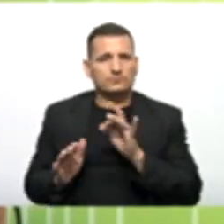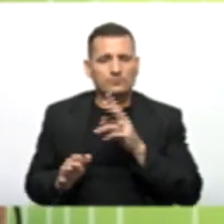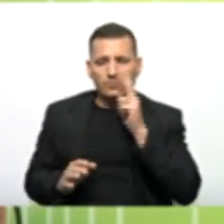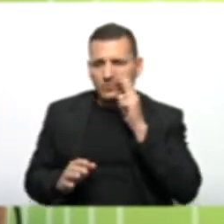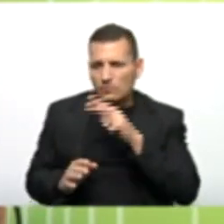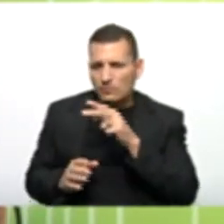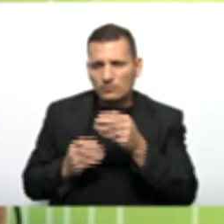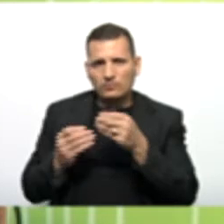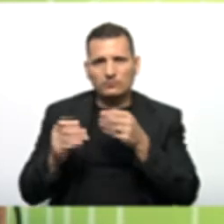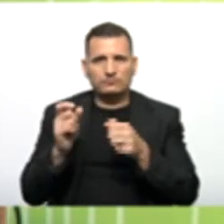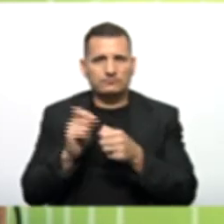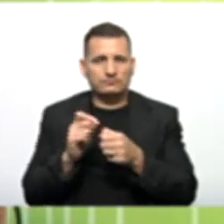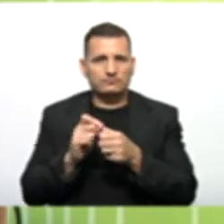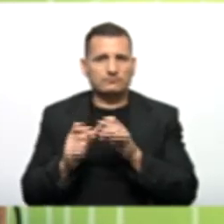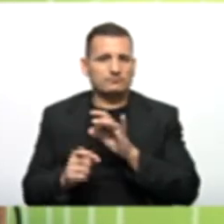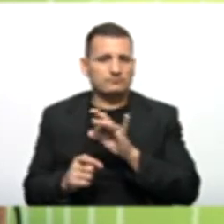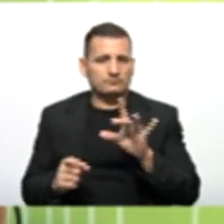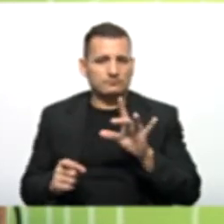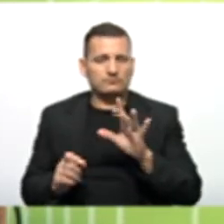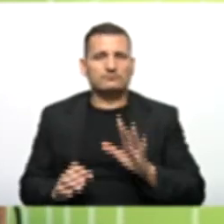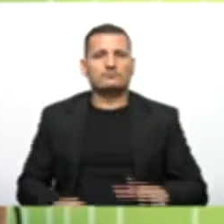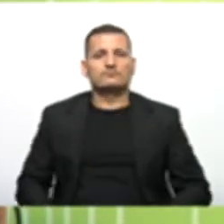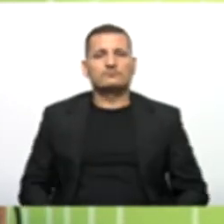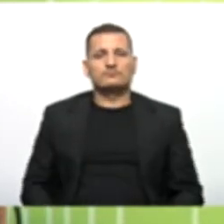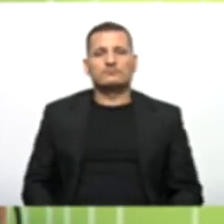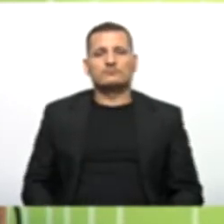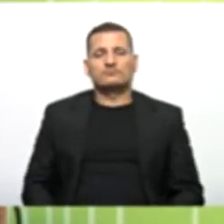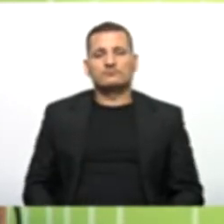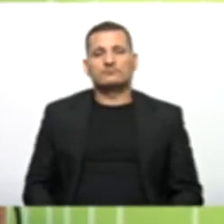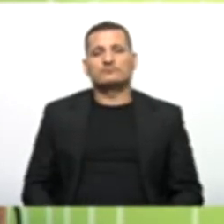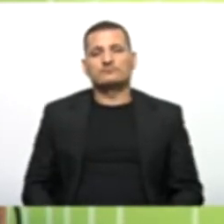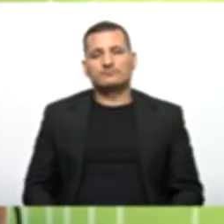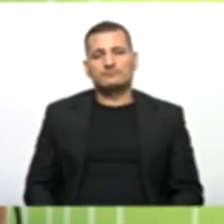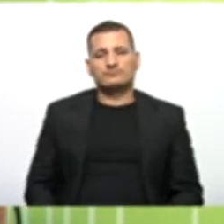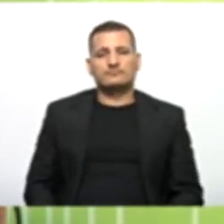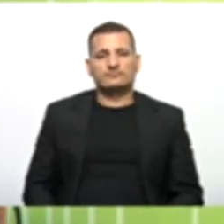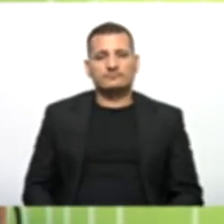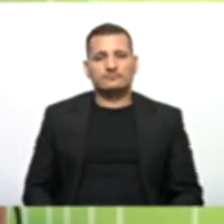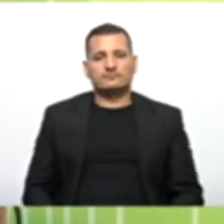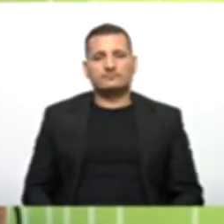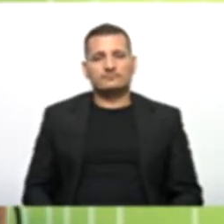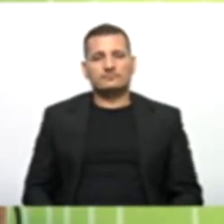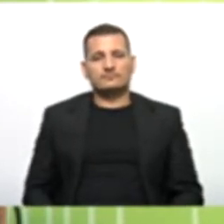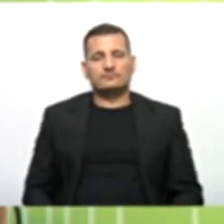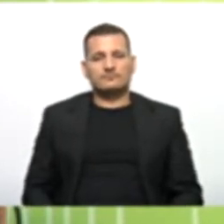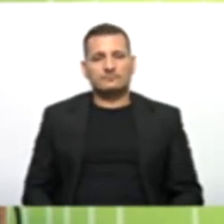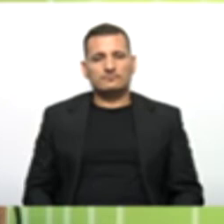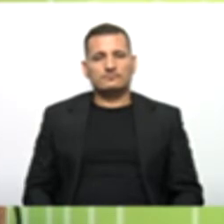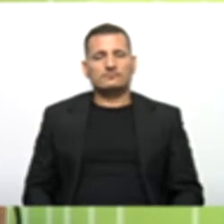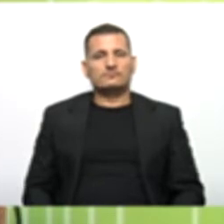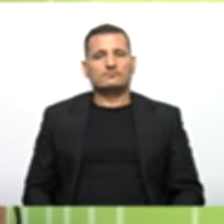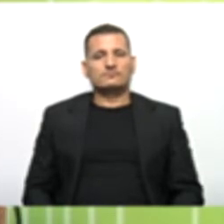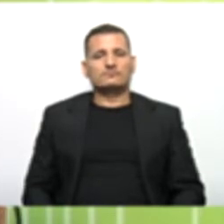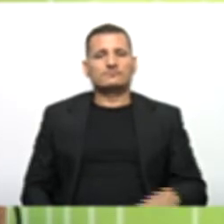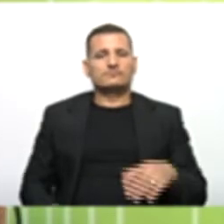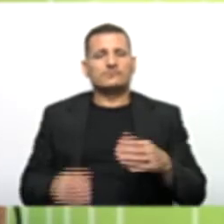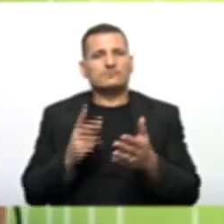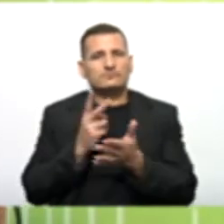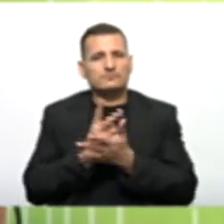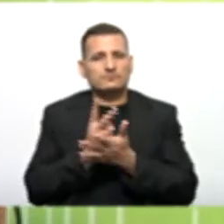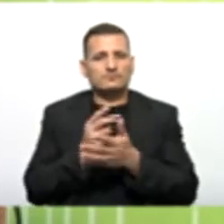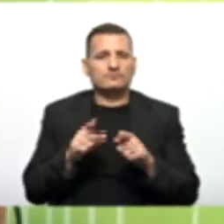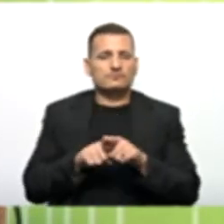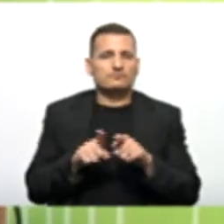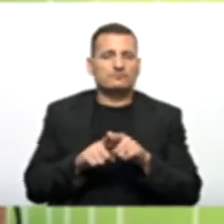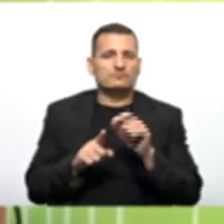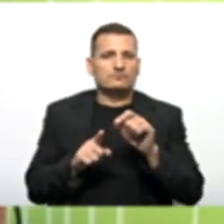vai fazer um olhar para os projetos, tá? Além disso, a gente tem que estar sempre com cuidado